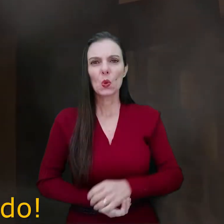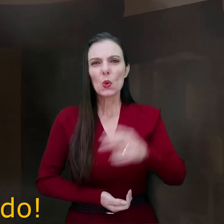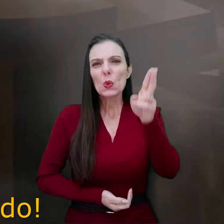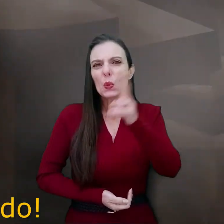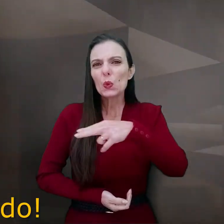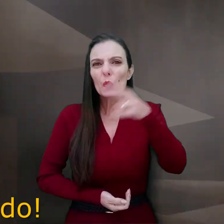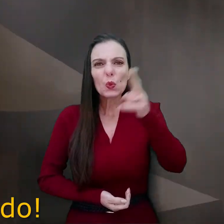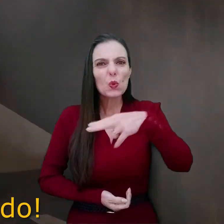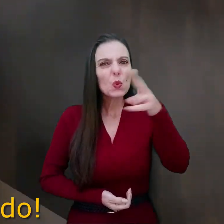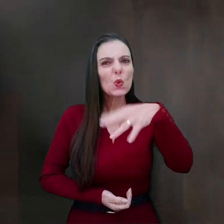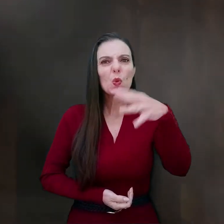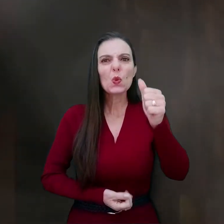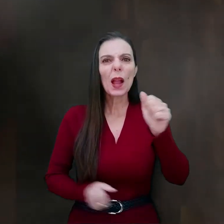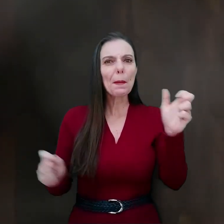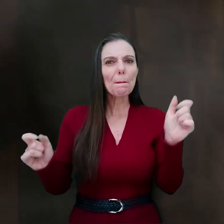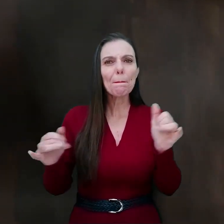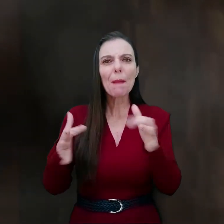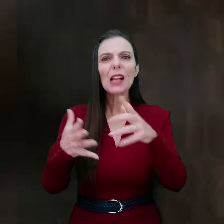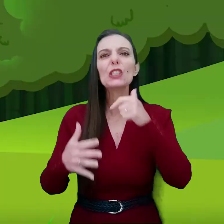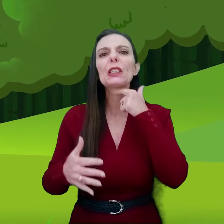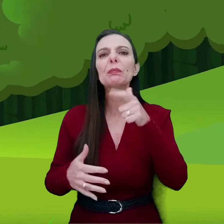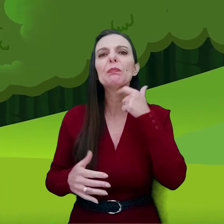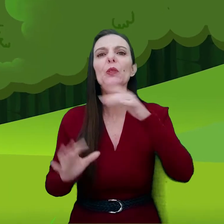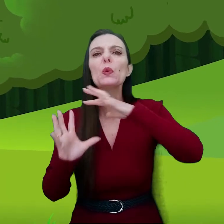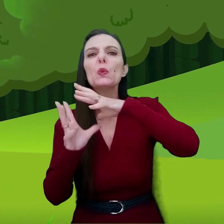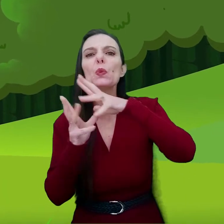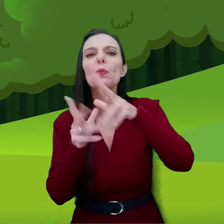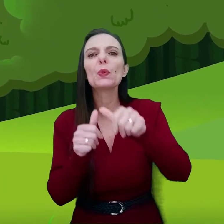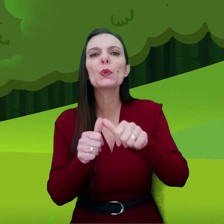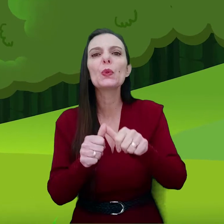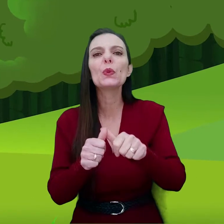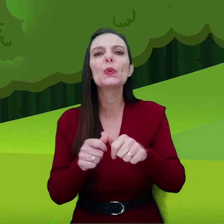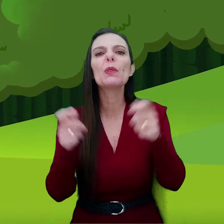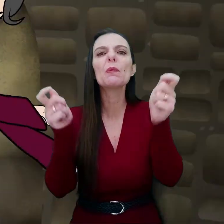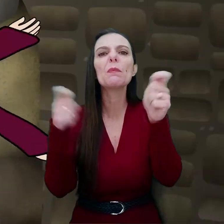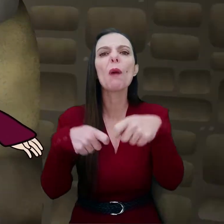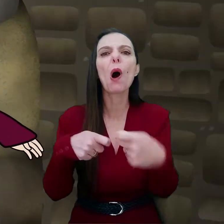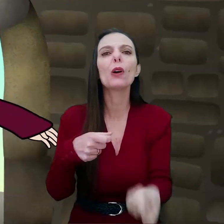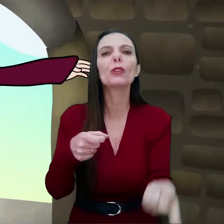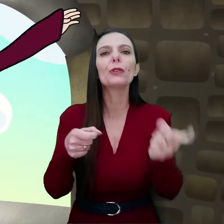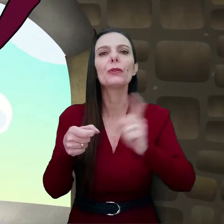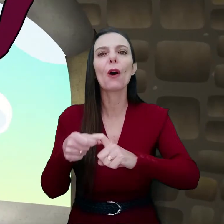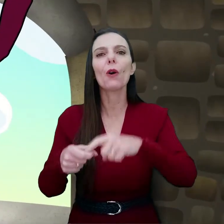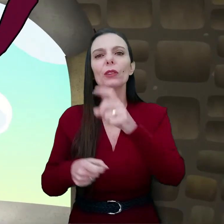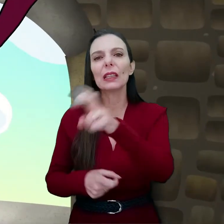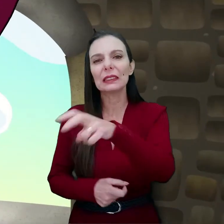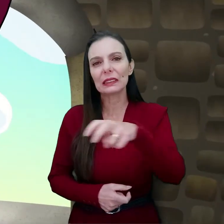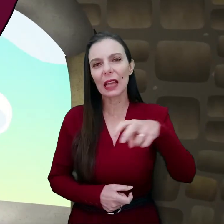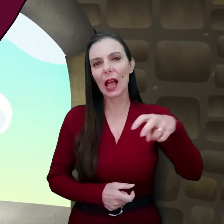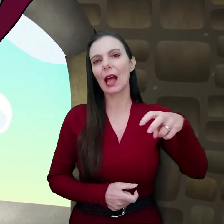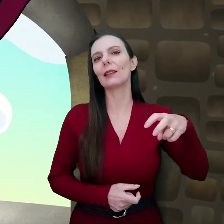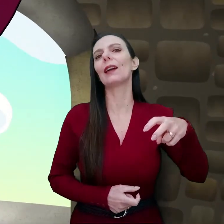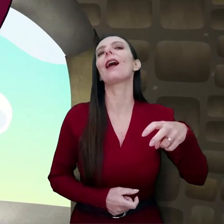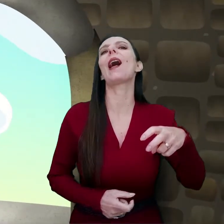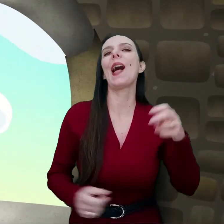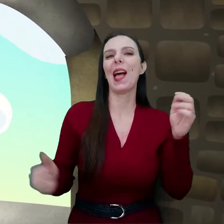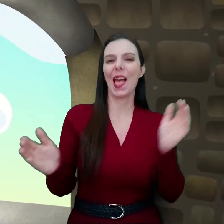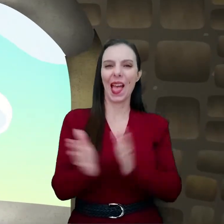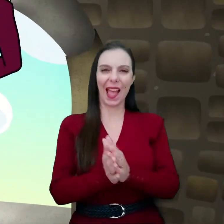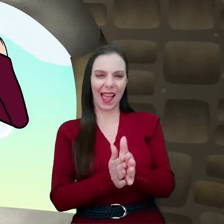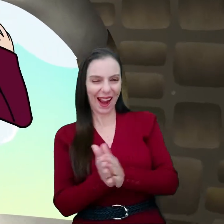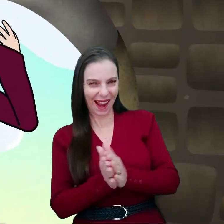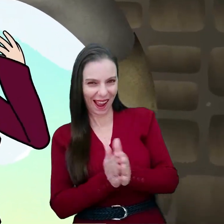Nenhum feitiço do mundo jamais vai trazer essas escadas de volta.